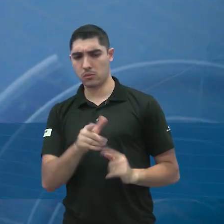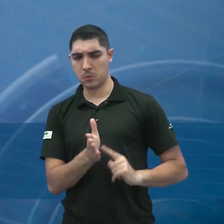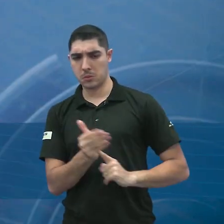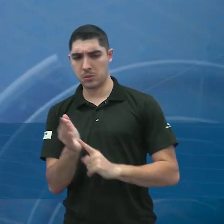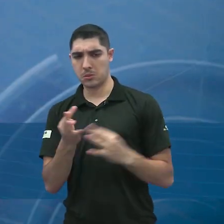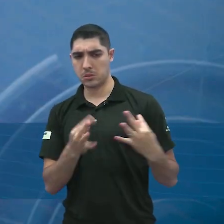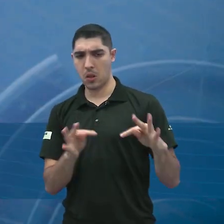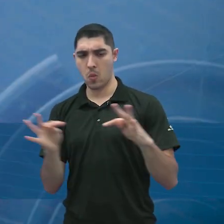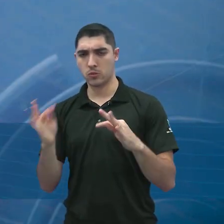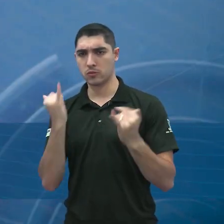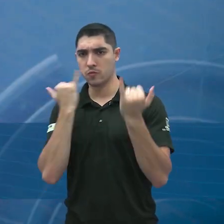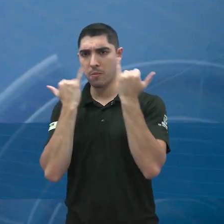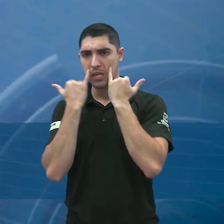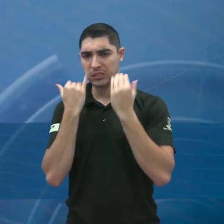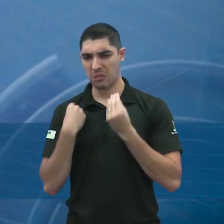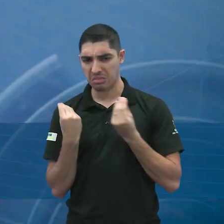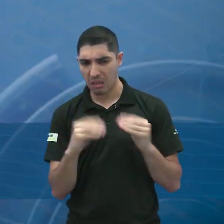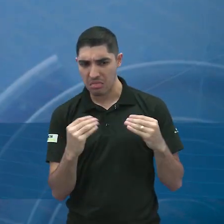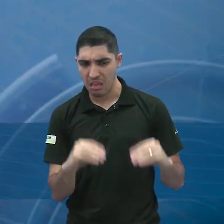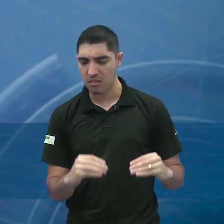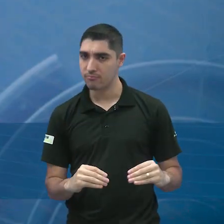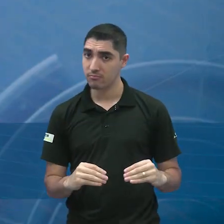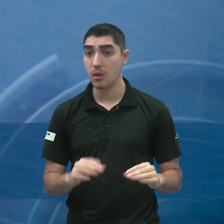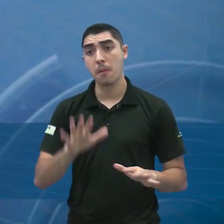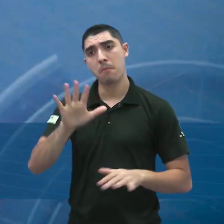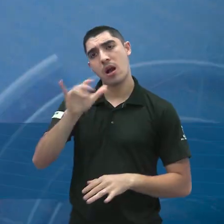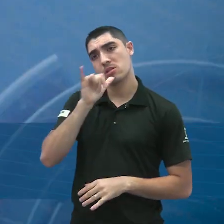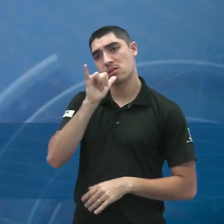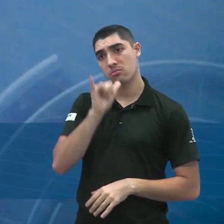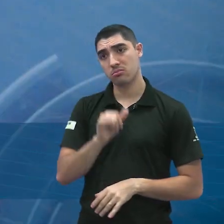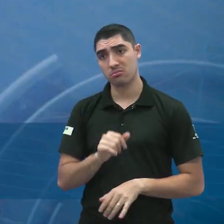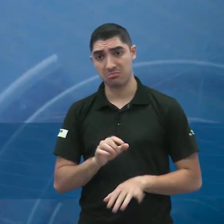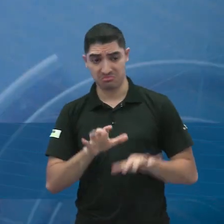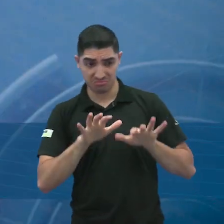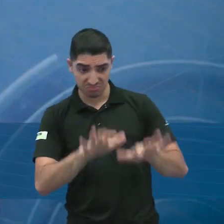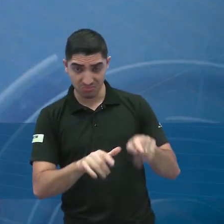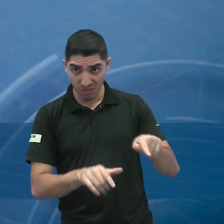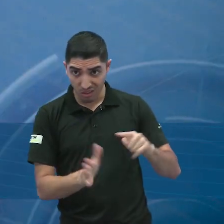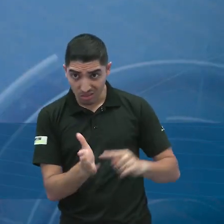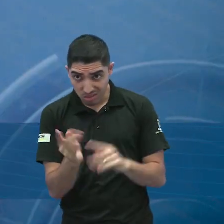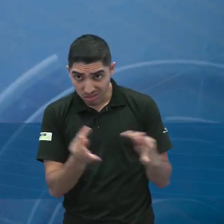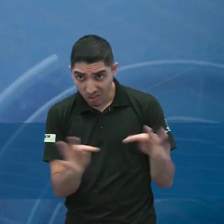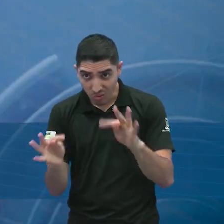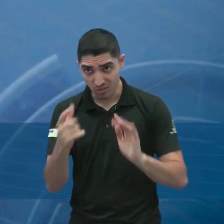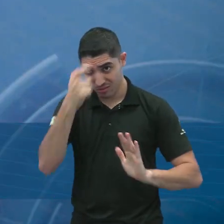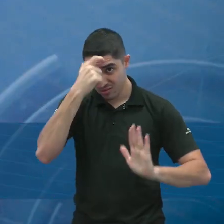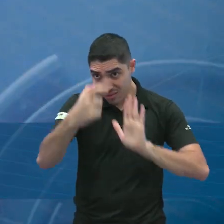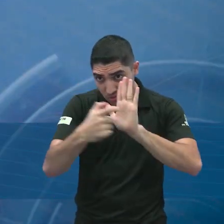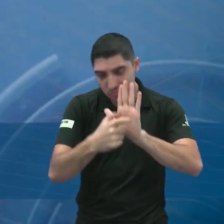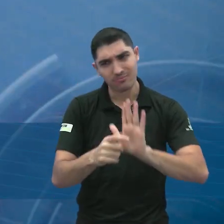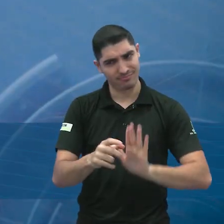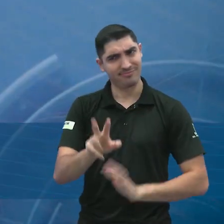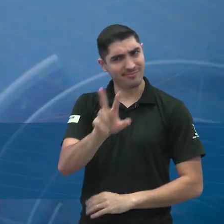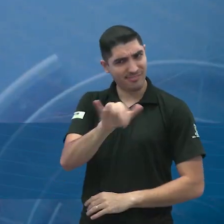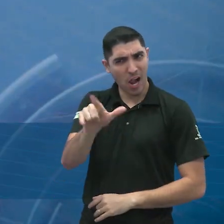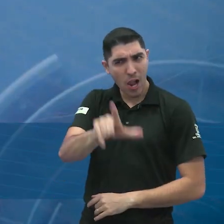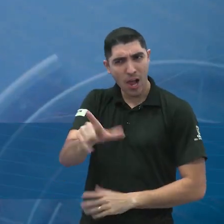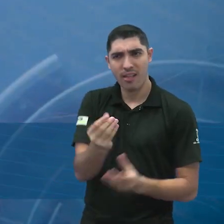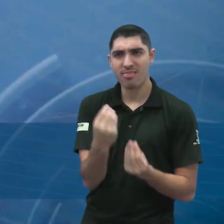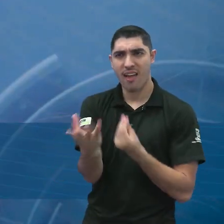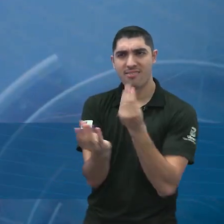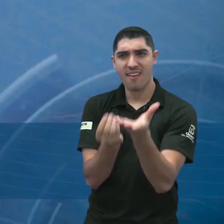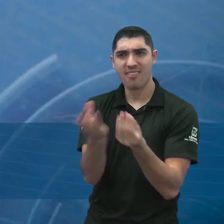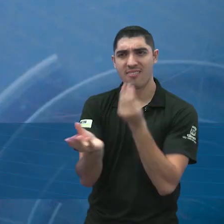de cada indivíduo. Mas se a gente for falar só de tecnologia, com certeza a inteligência artificial vai te dar muito recurso para a